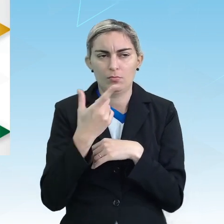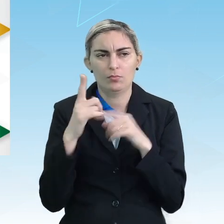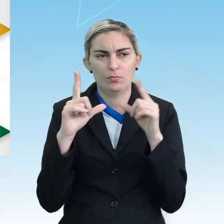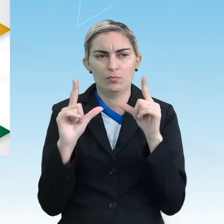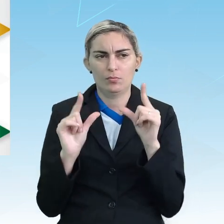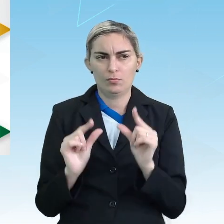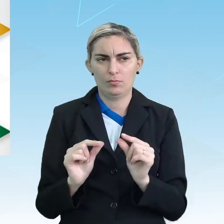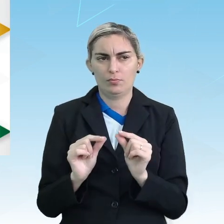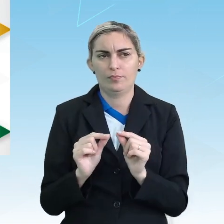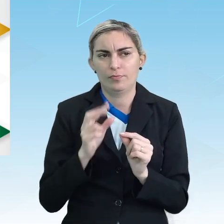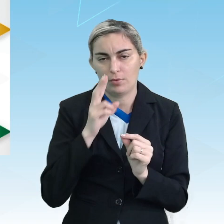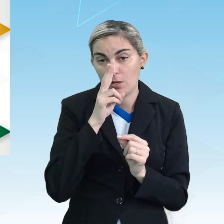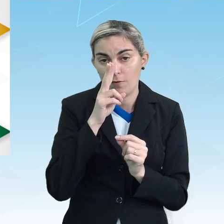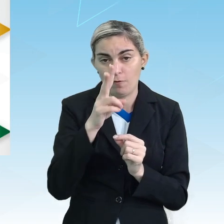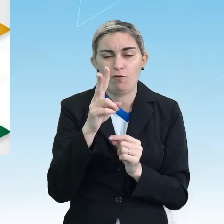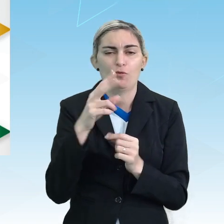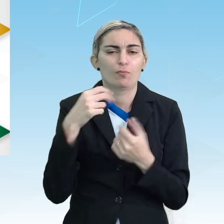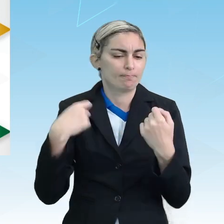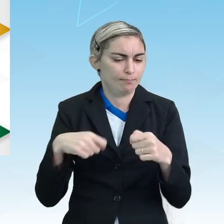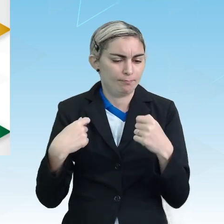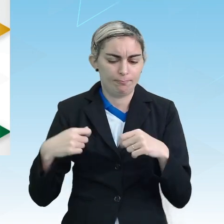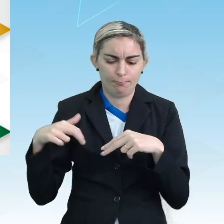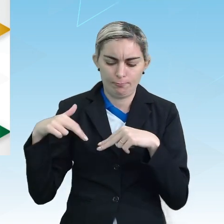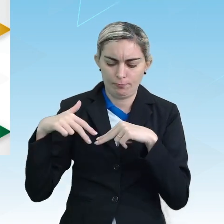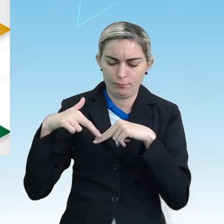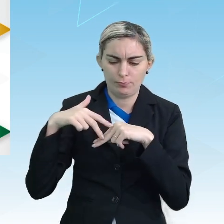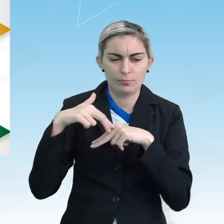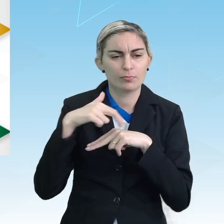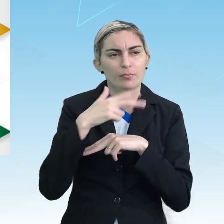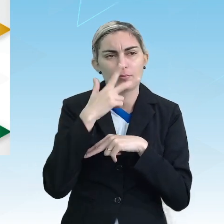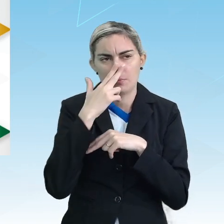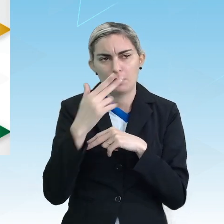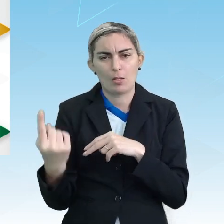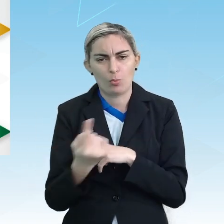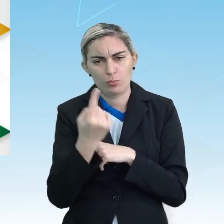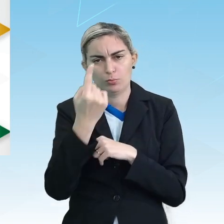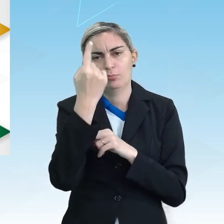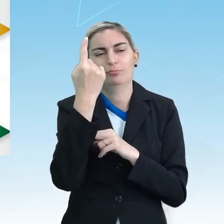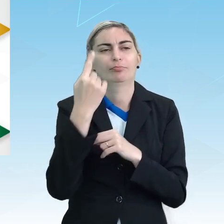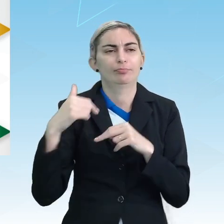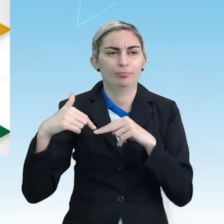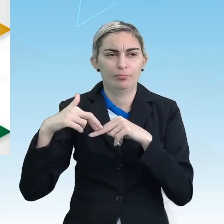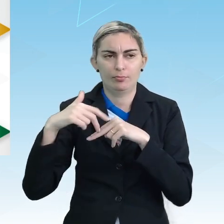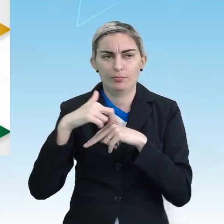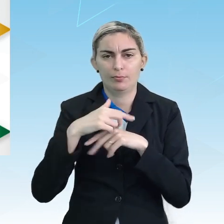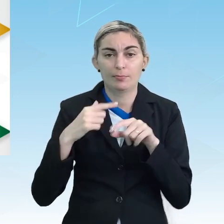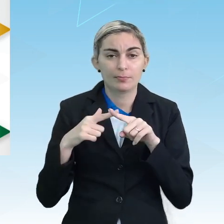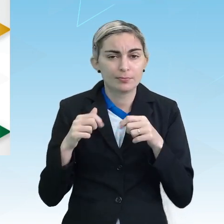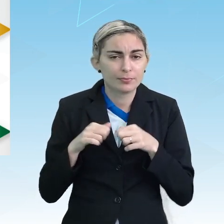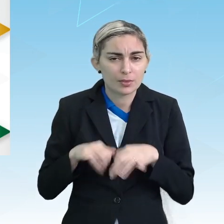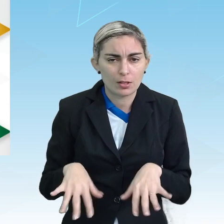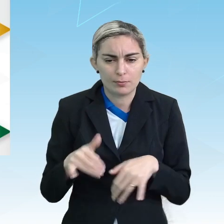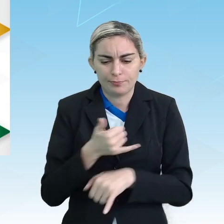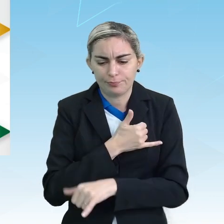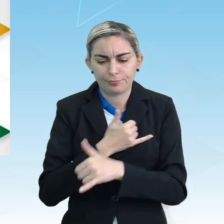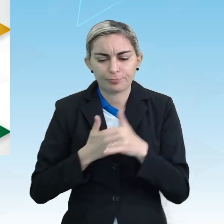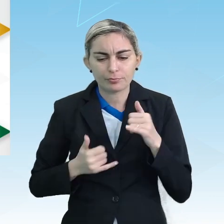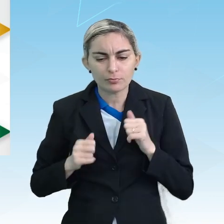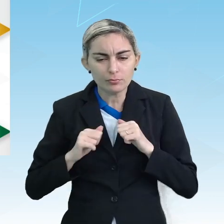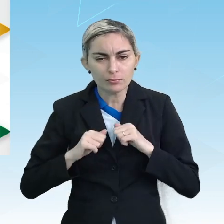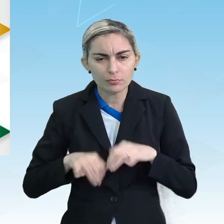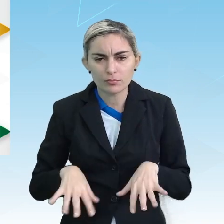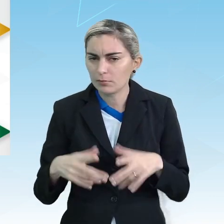a força necessária para chegar a uma mesma altura, mas o gasto aí da energia ele será o